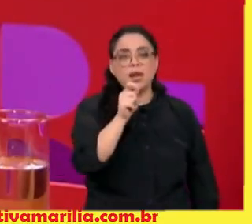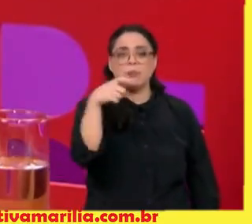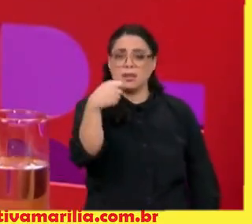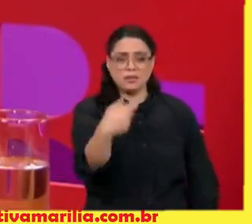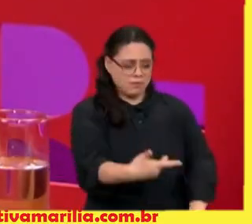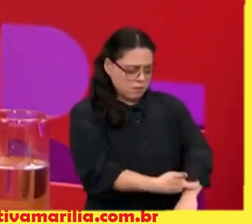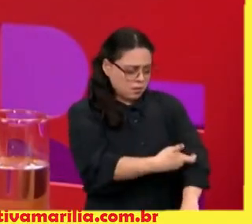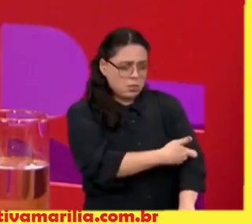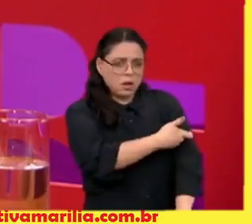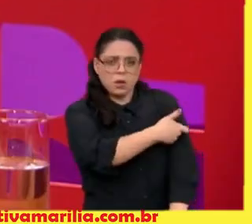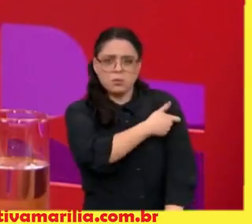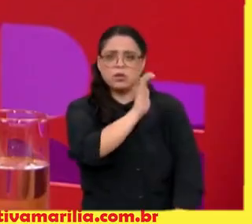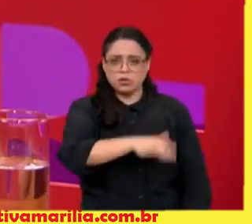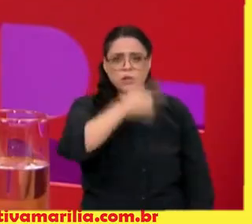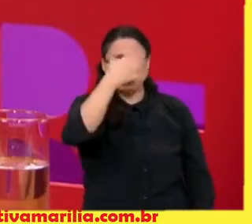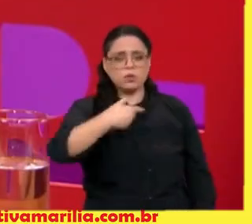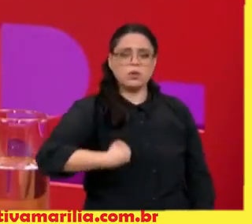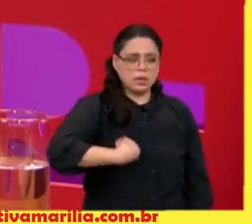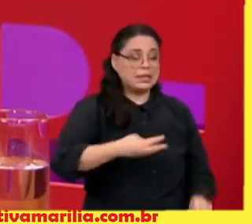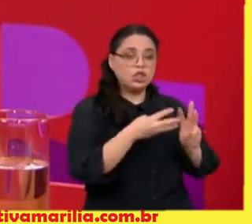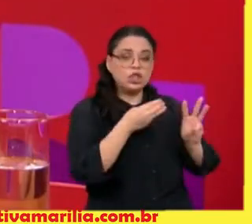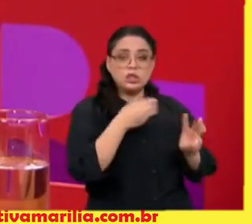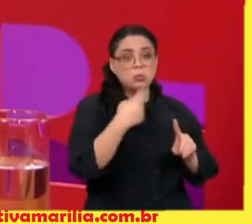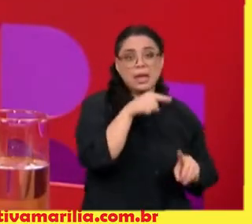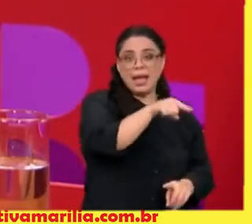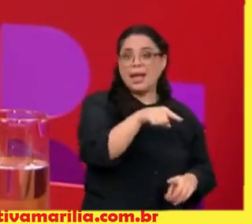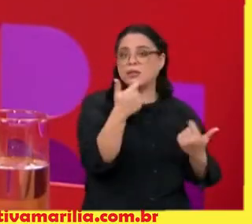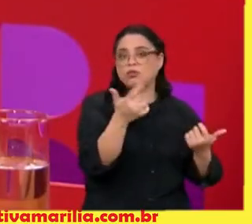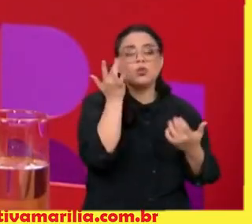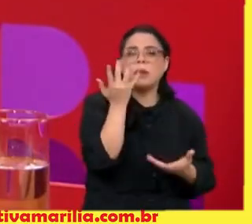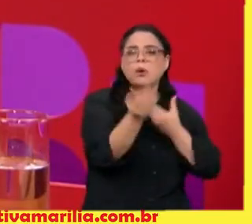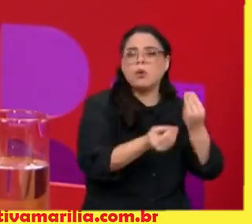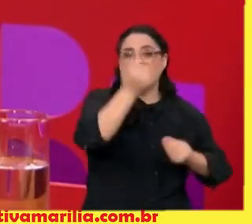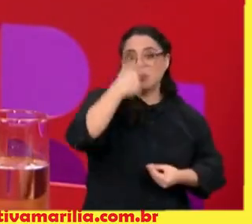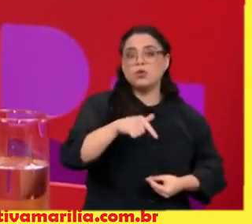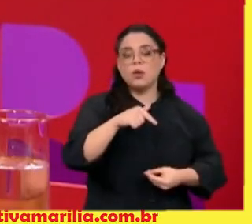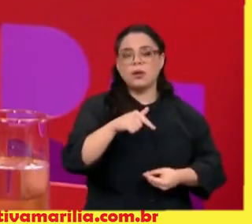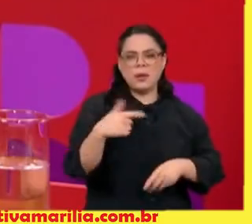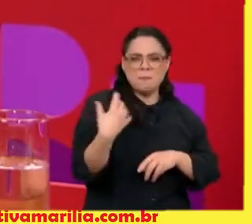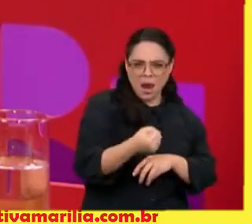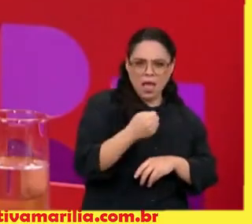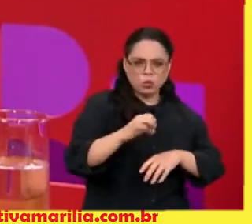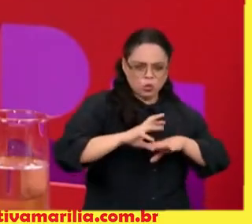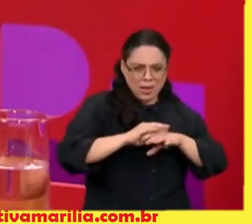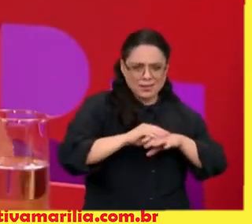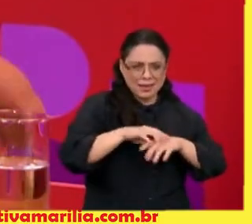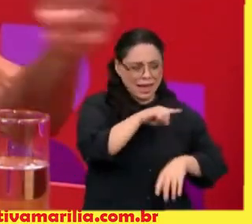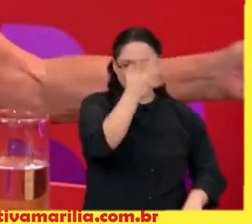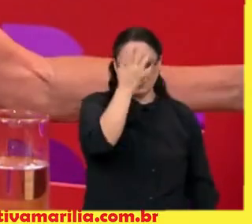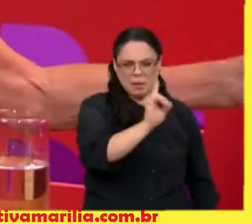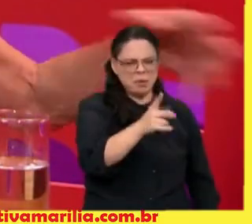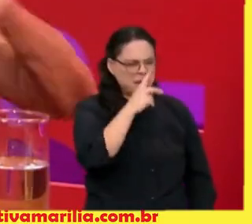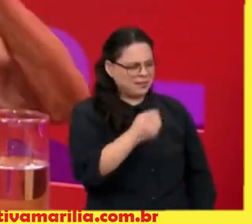para ir visitá-los, né? Porque eles não têm anticorpos para a doença de branco. Isso parece uma bobagem, né? Parece que você podia